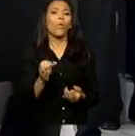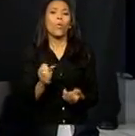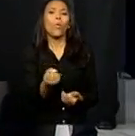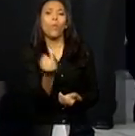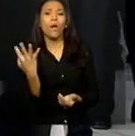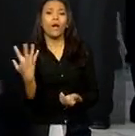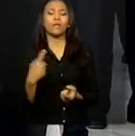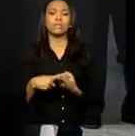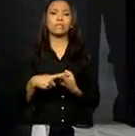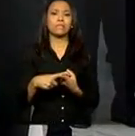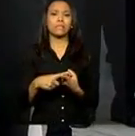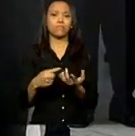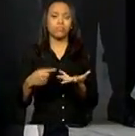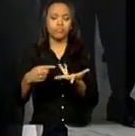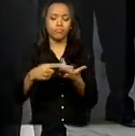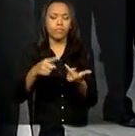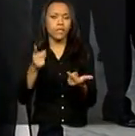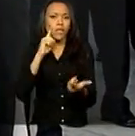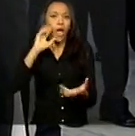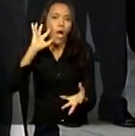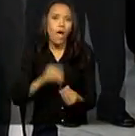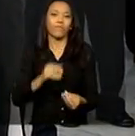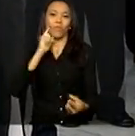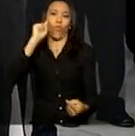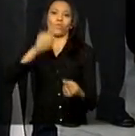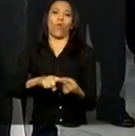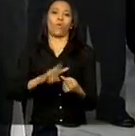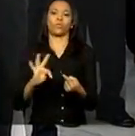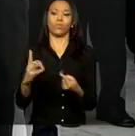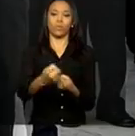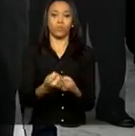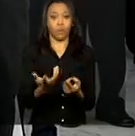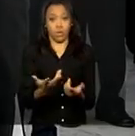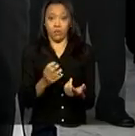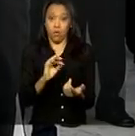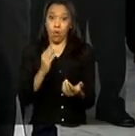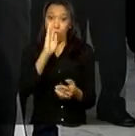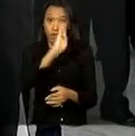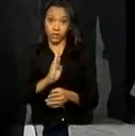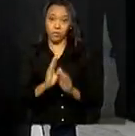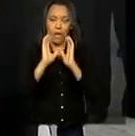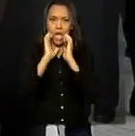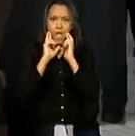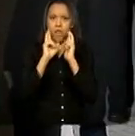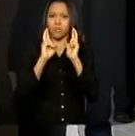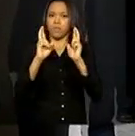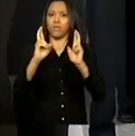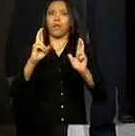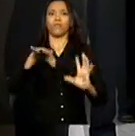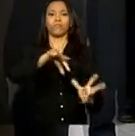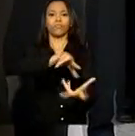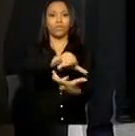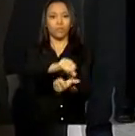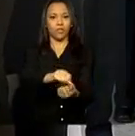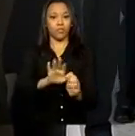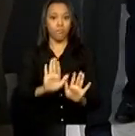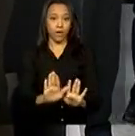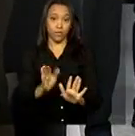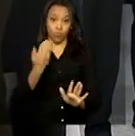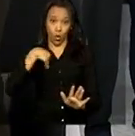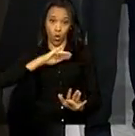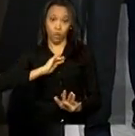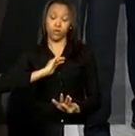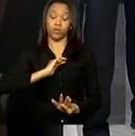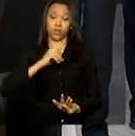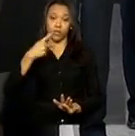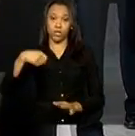criam consenso entre os atores? Então, por mais que o Brasil seja muito respeitado internacionalmente, a nossa diplomacia, os nossos diplomatas